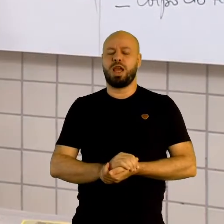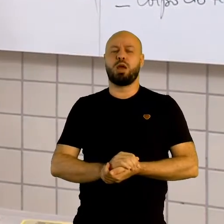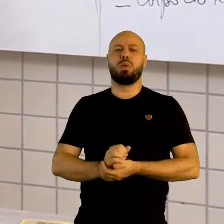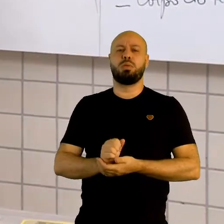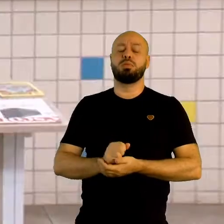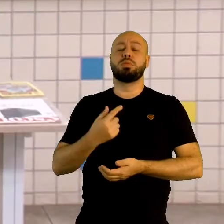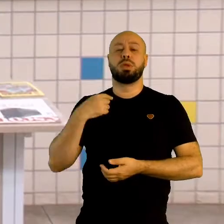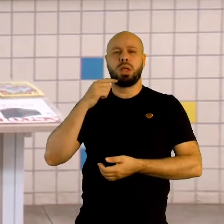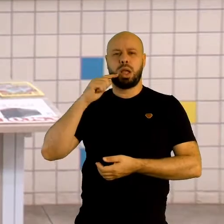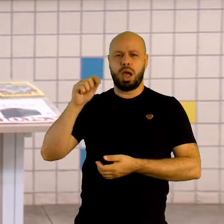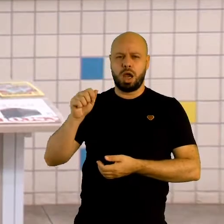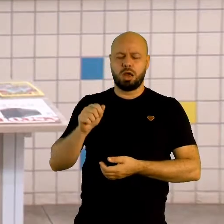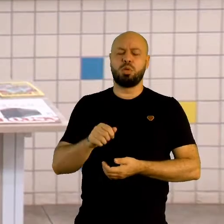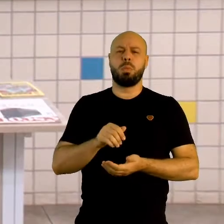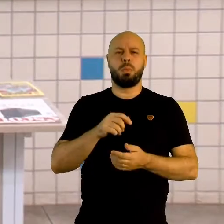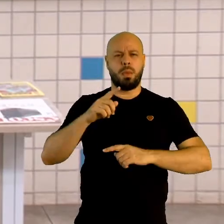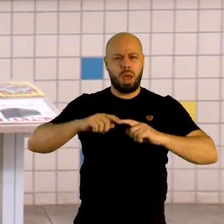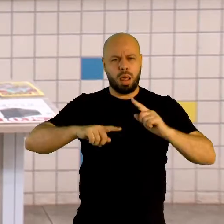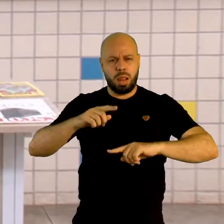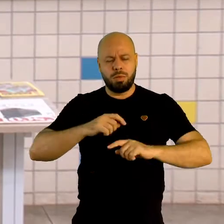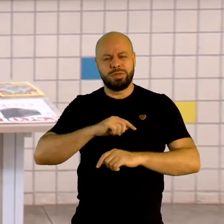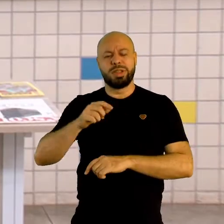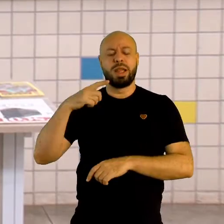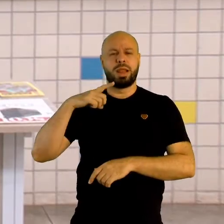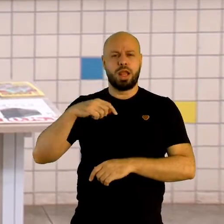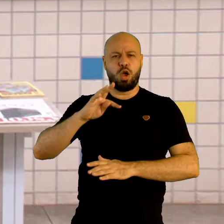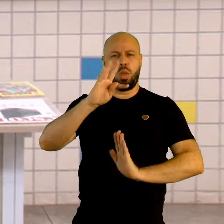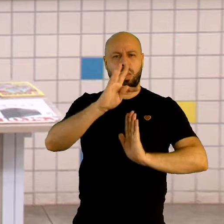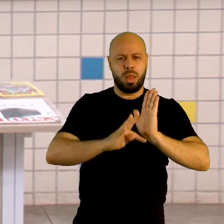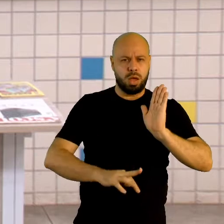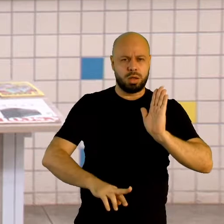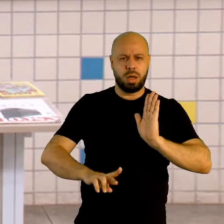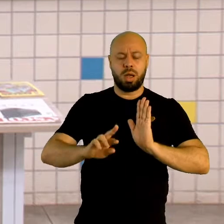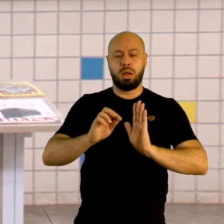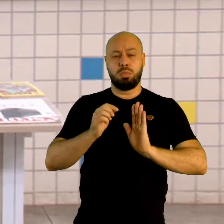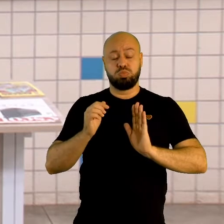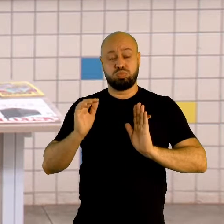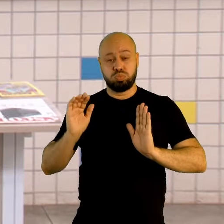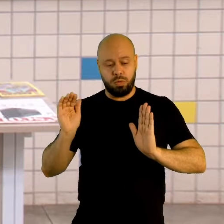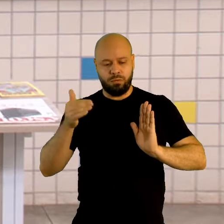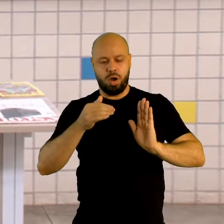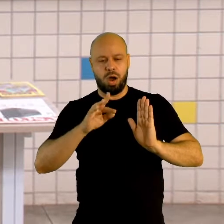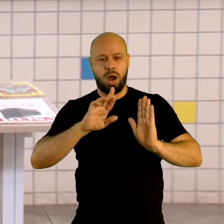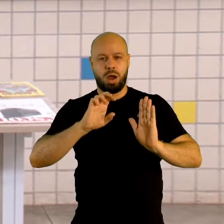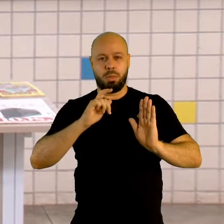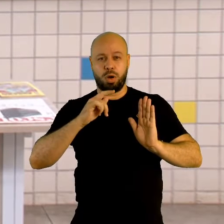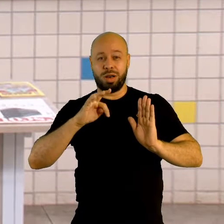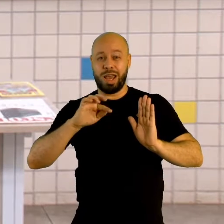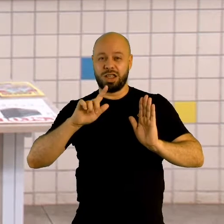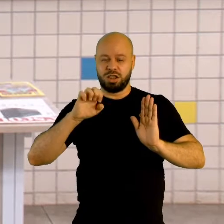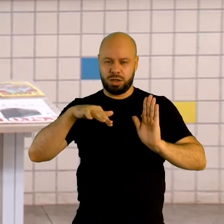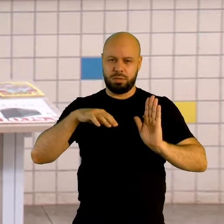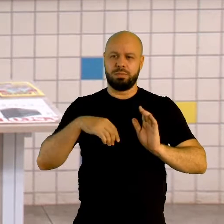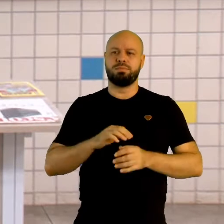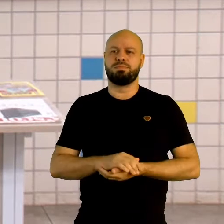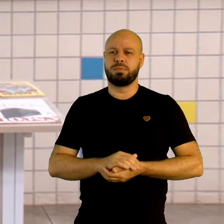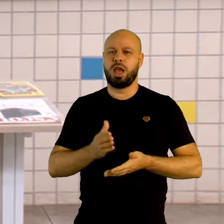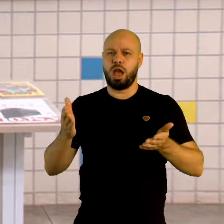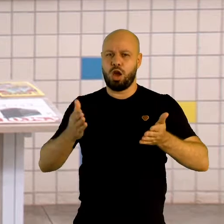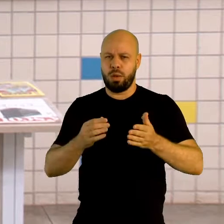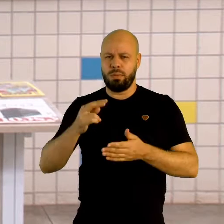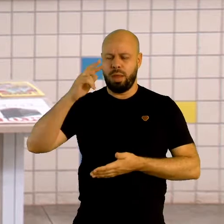trabalha sobre reportagem, que nós vamos fazer a leitura dele agora para depois